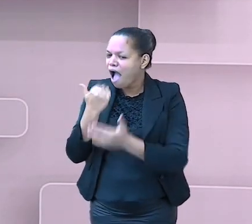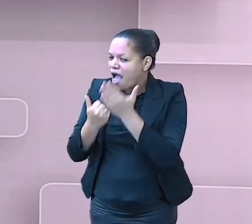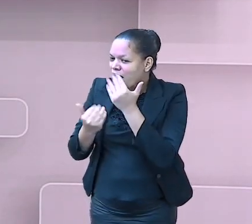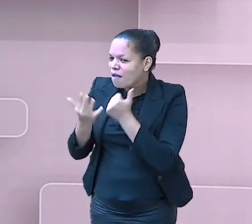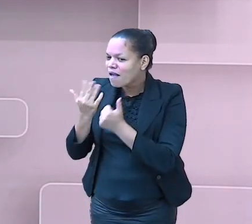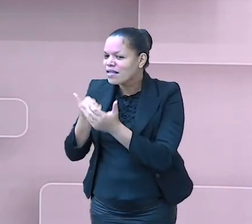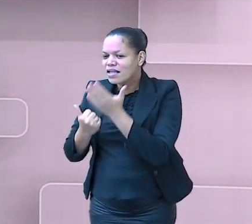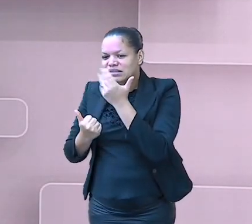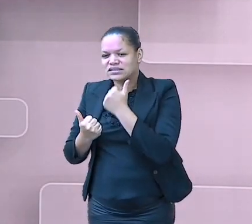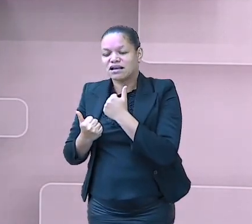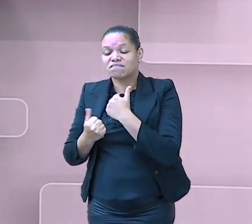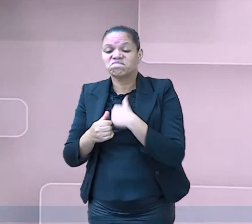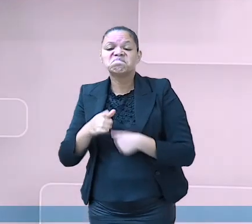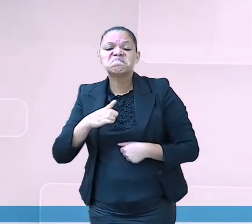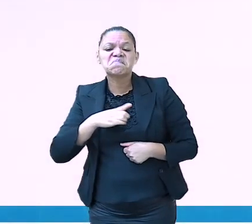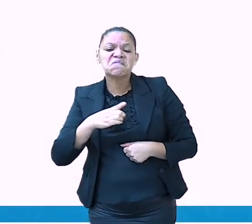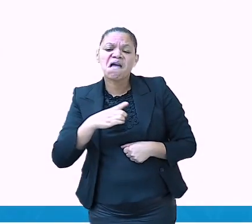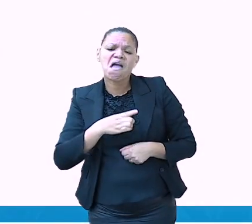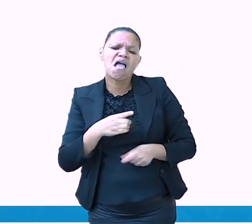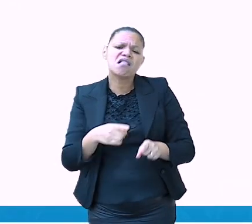alimento.